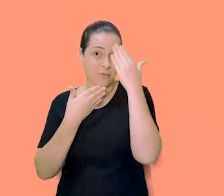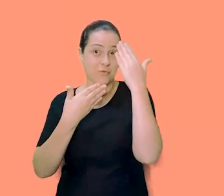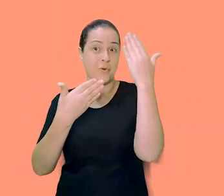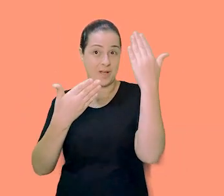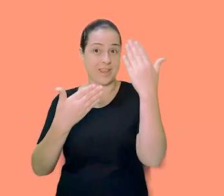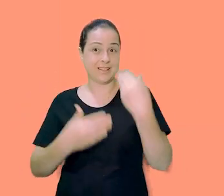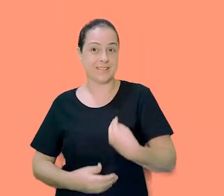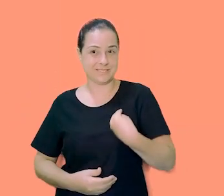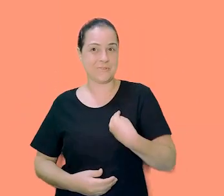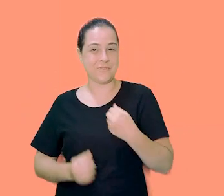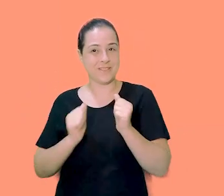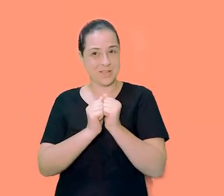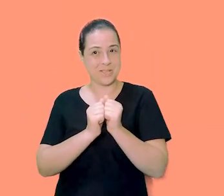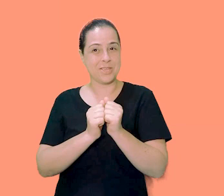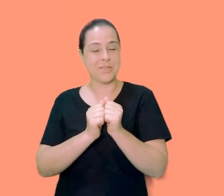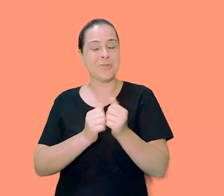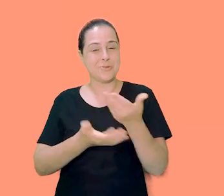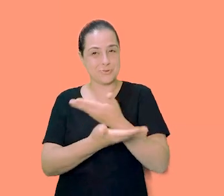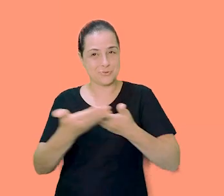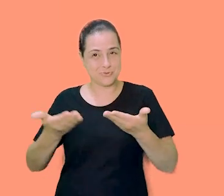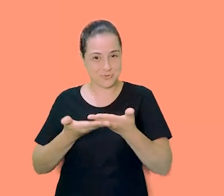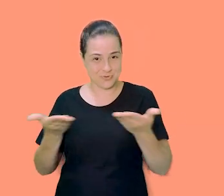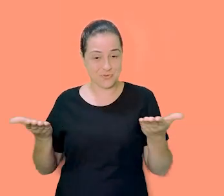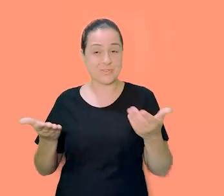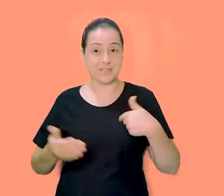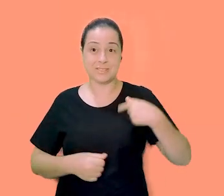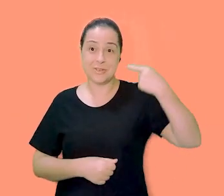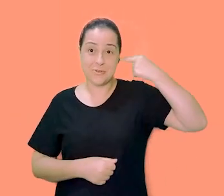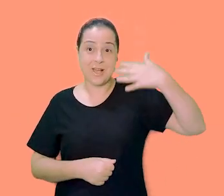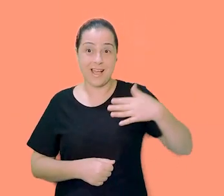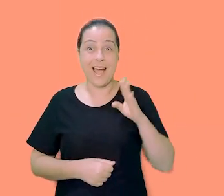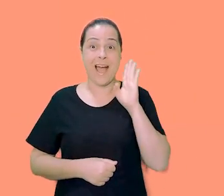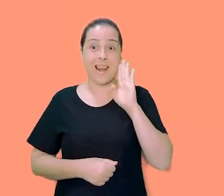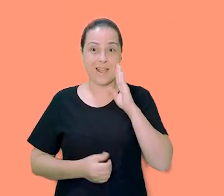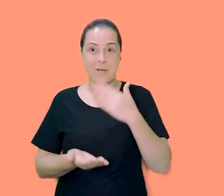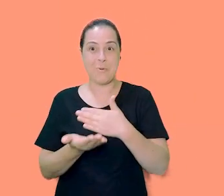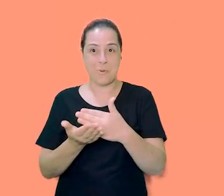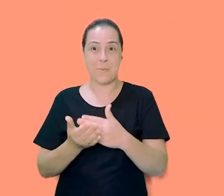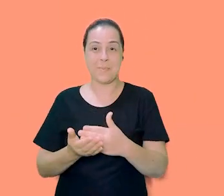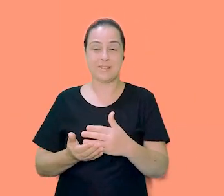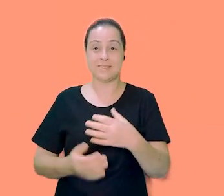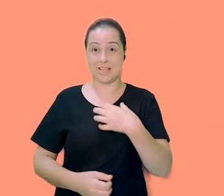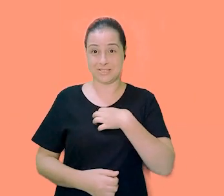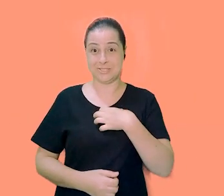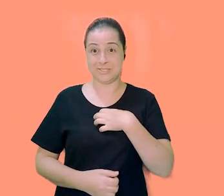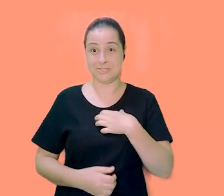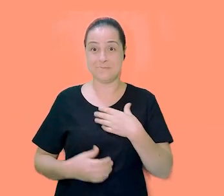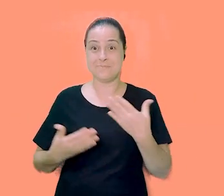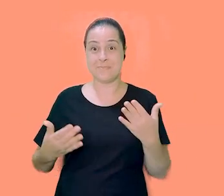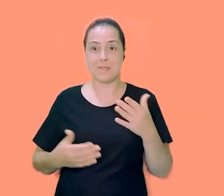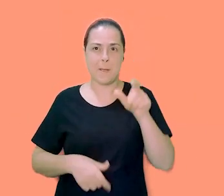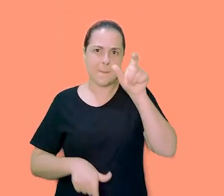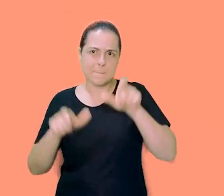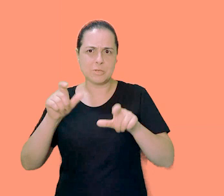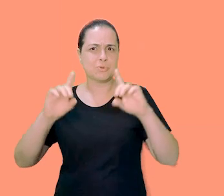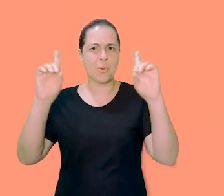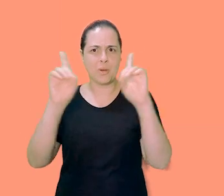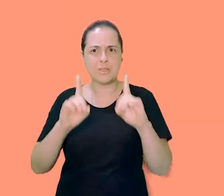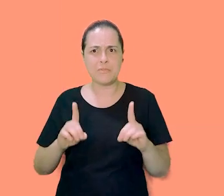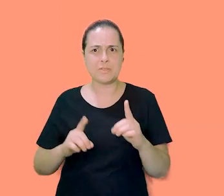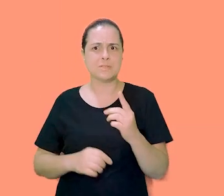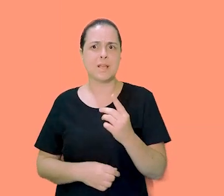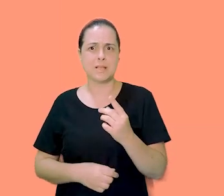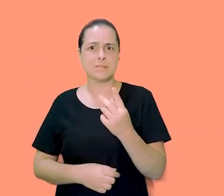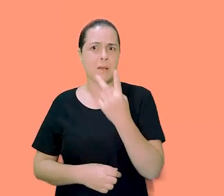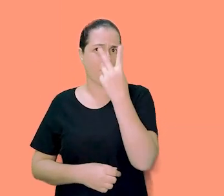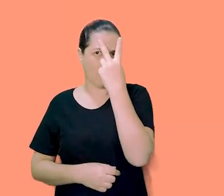agradecer por estar aqui com vocês hoje, mas eu vou me autodescrever também. Eu acho que é legal a gente começar dessa forma, caso tenha alguma pessoa com deficiência